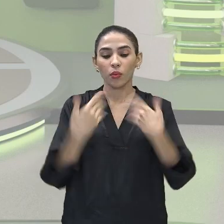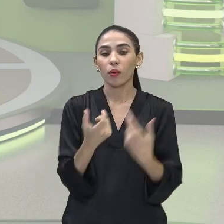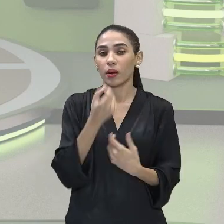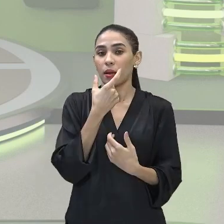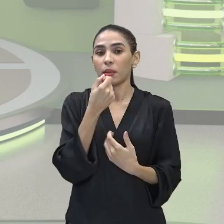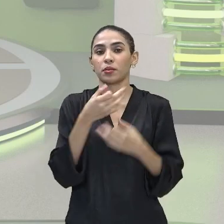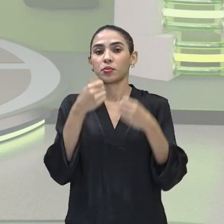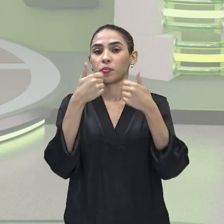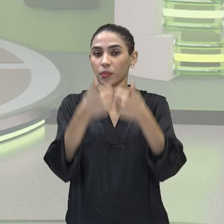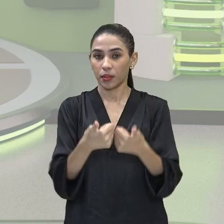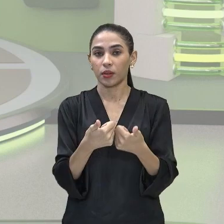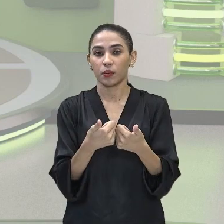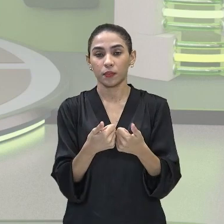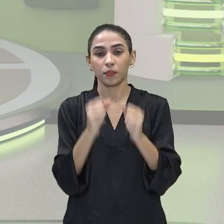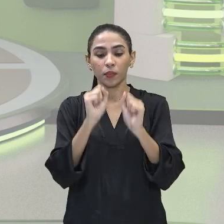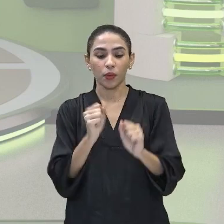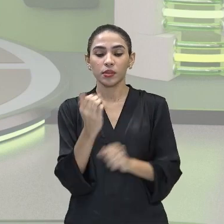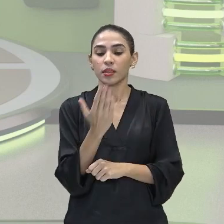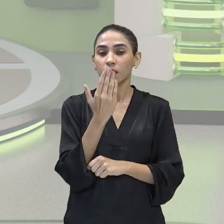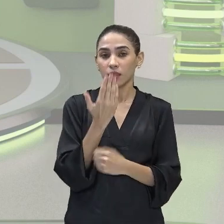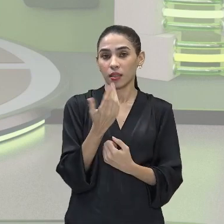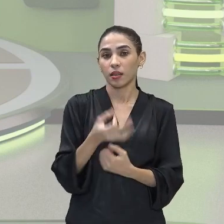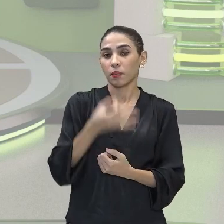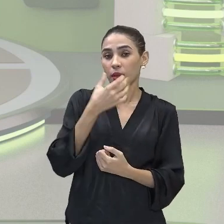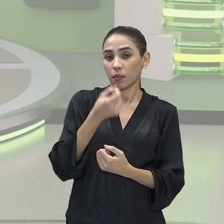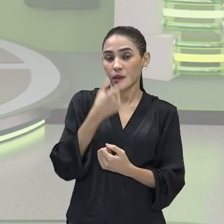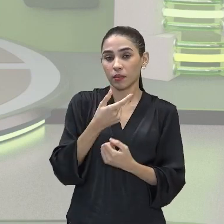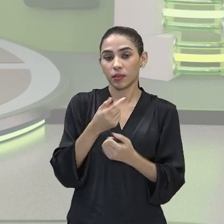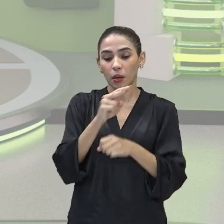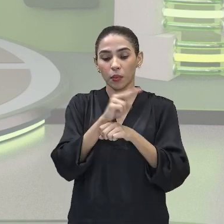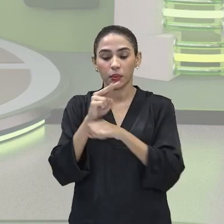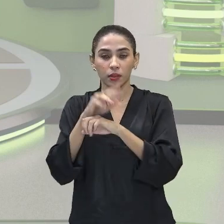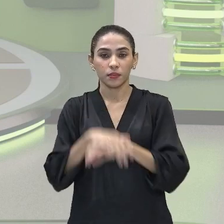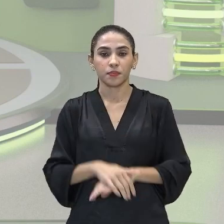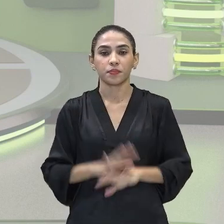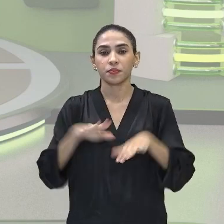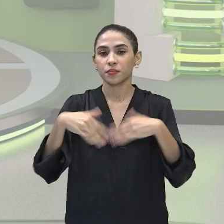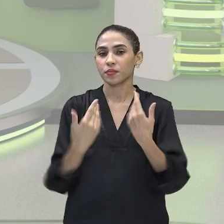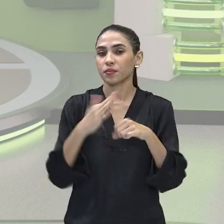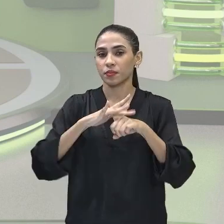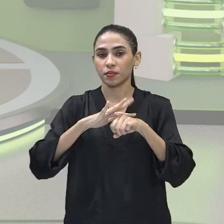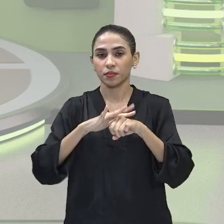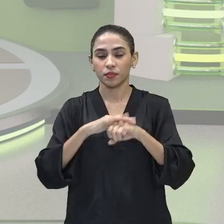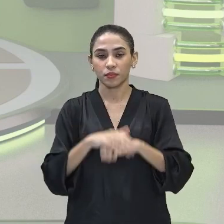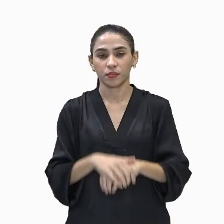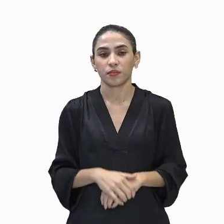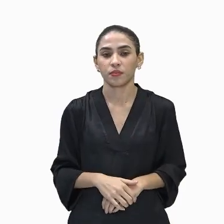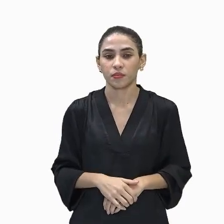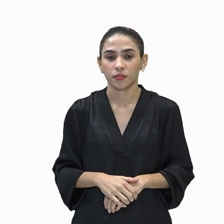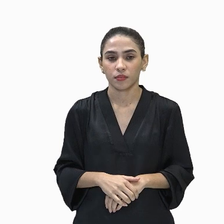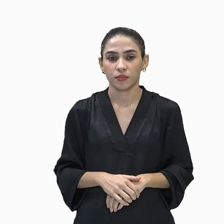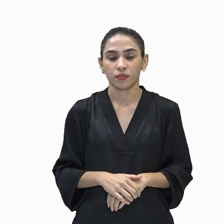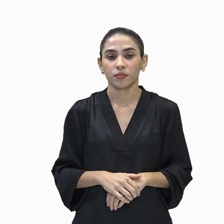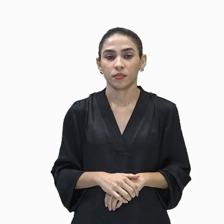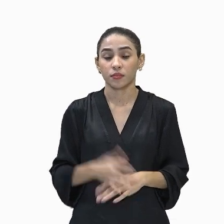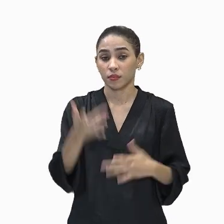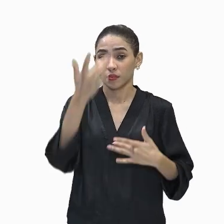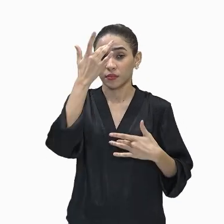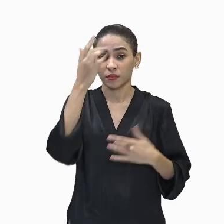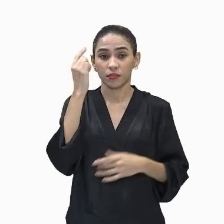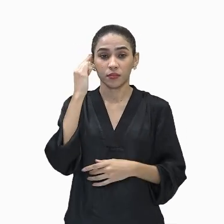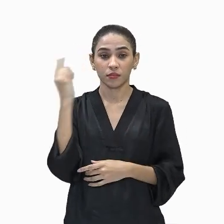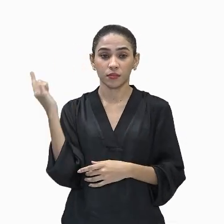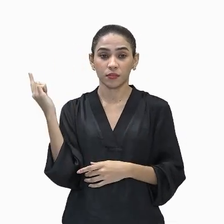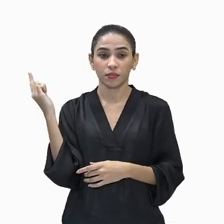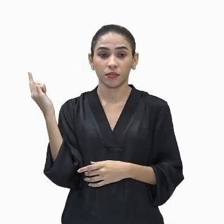medicamento que ela pode ingerir, né, para fazer o tratamento. E quais seriam os sintomas dessa doença, né, da malária? A gente vai observar aí,